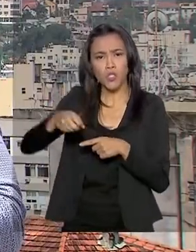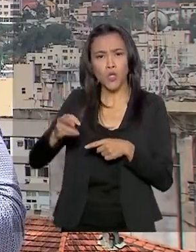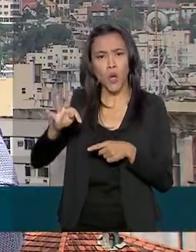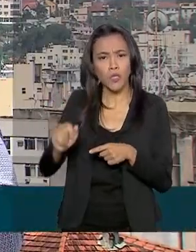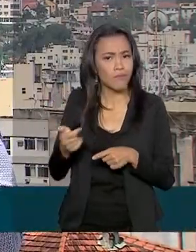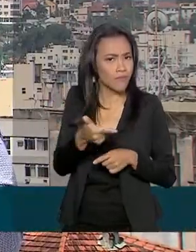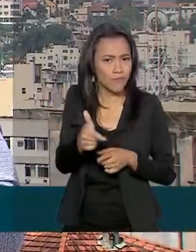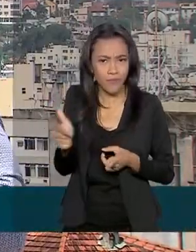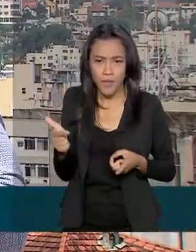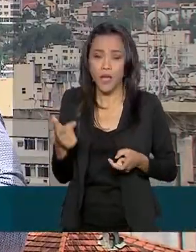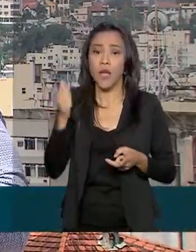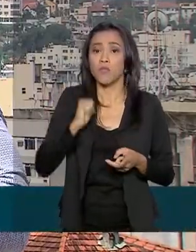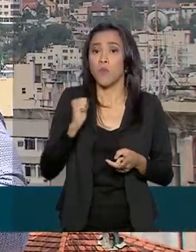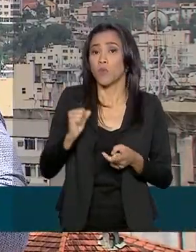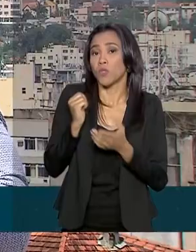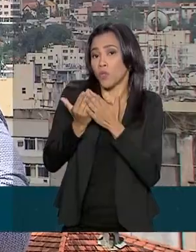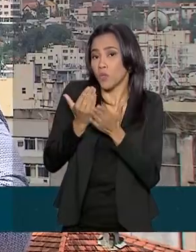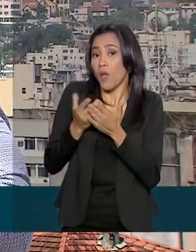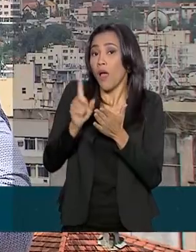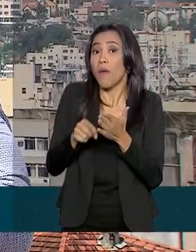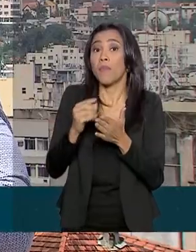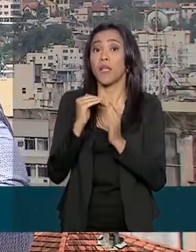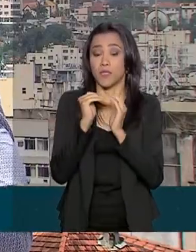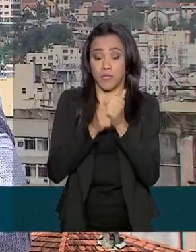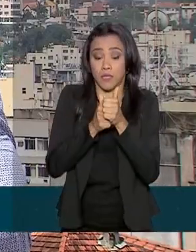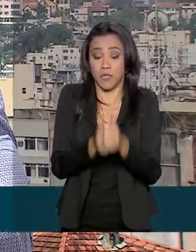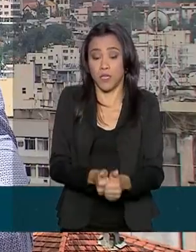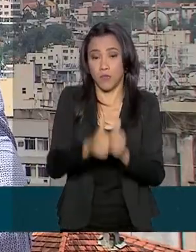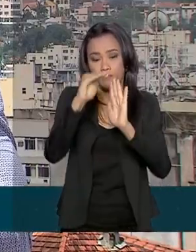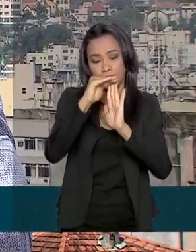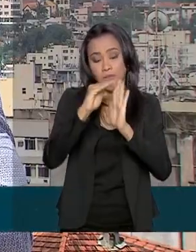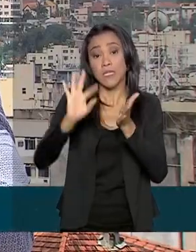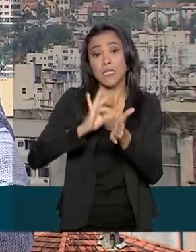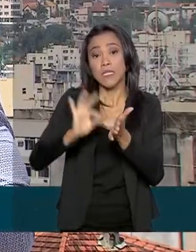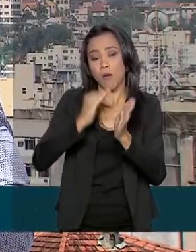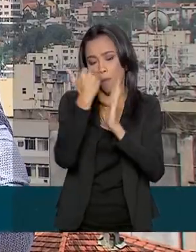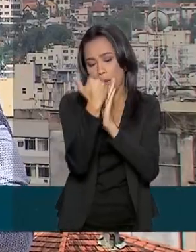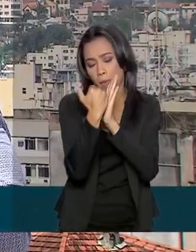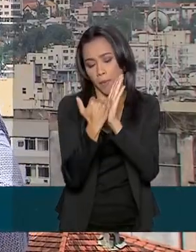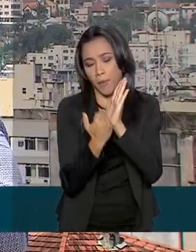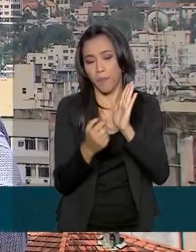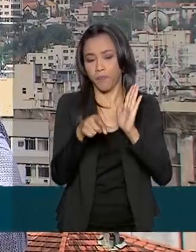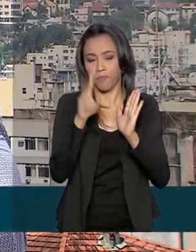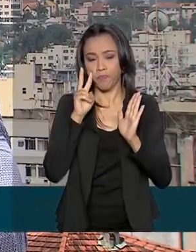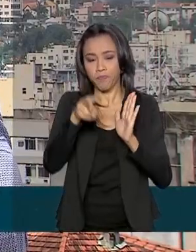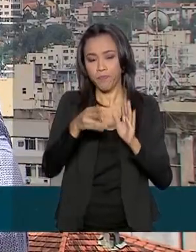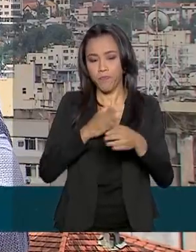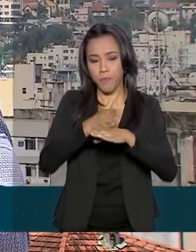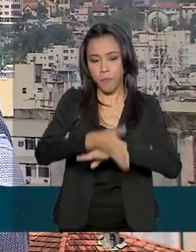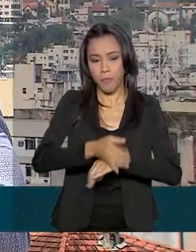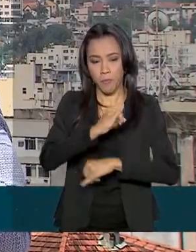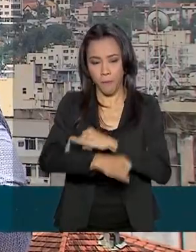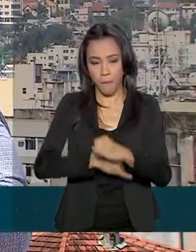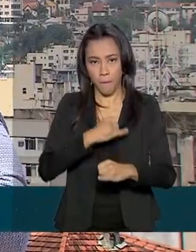as bolsas são concedidas pela ordem de inscrição e a inscrição deve ser feita no endereço site